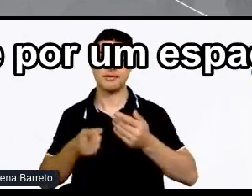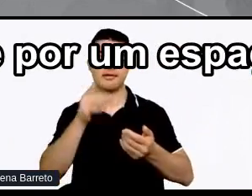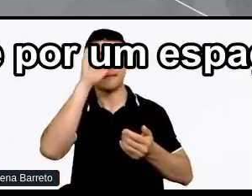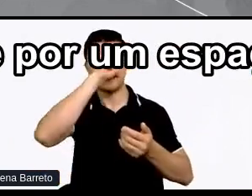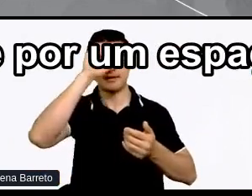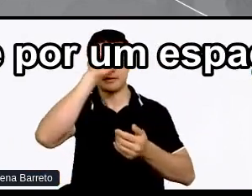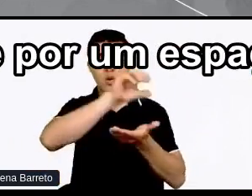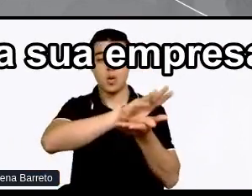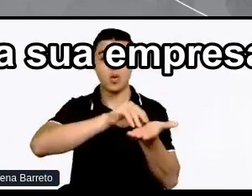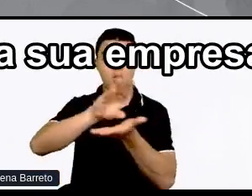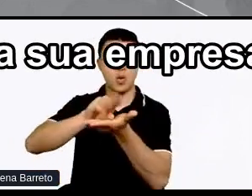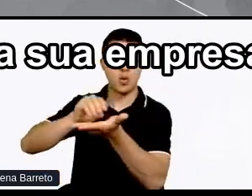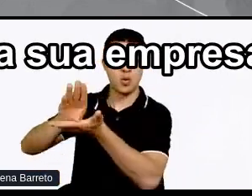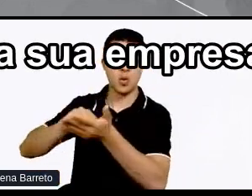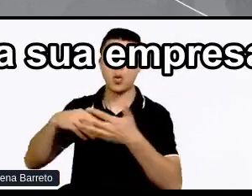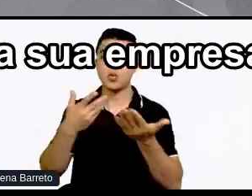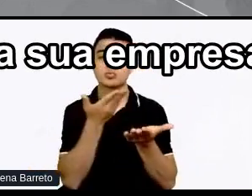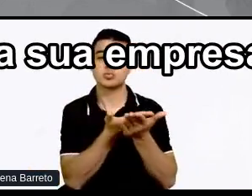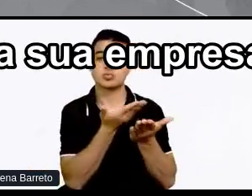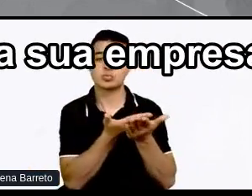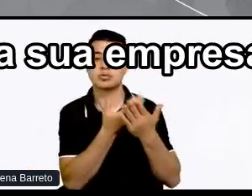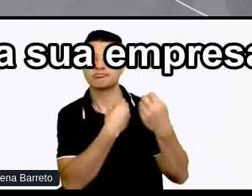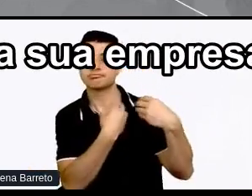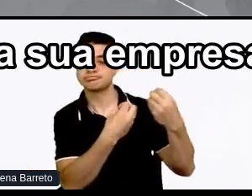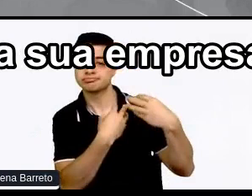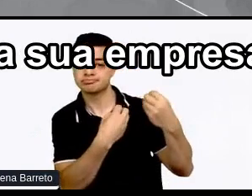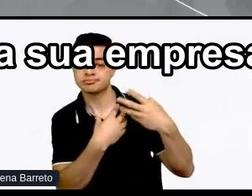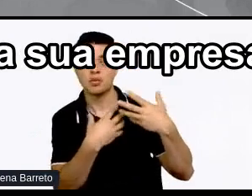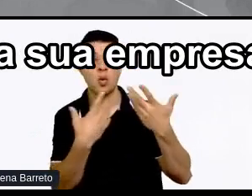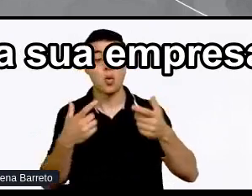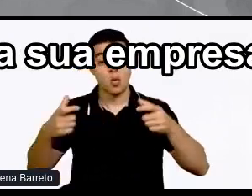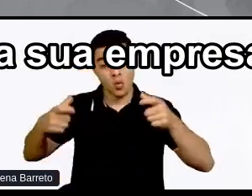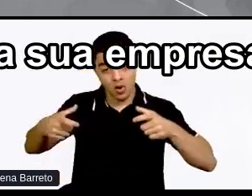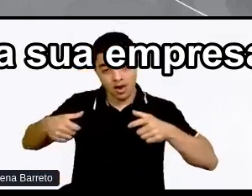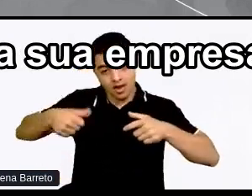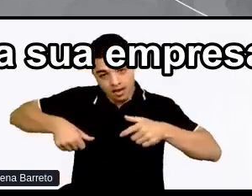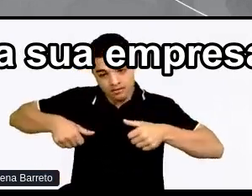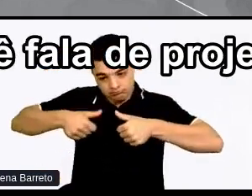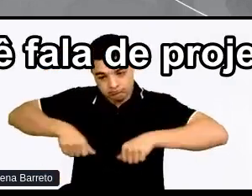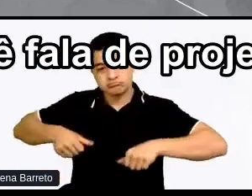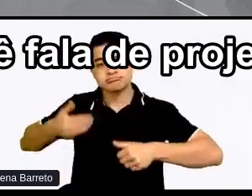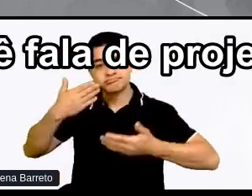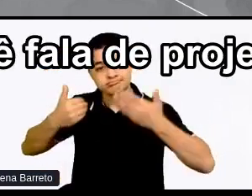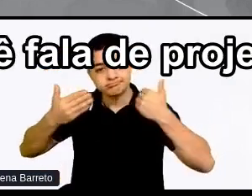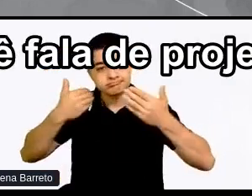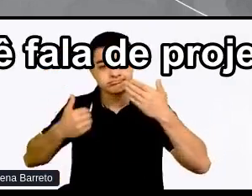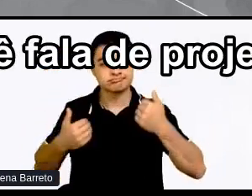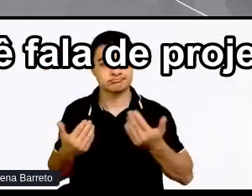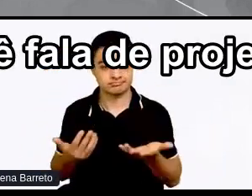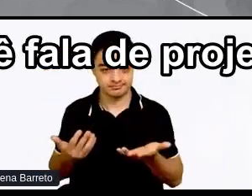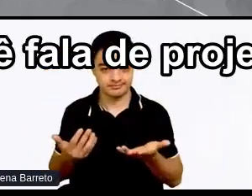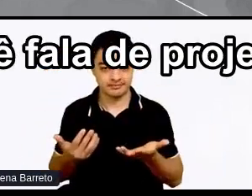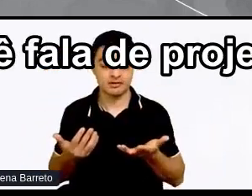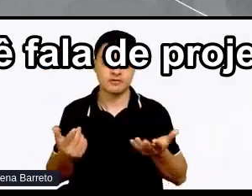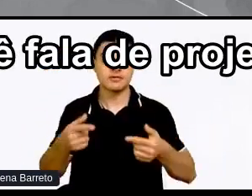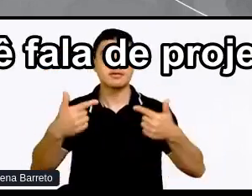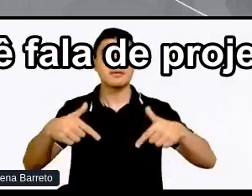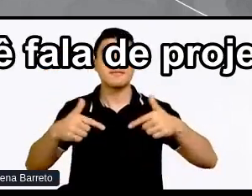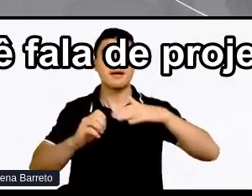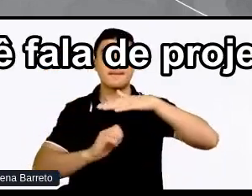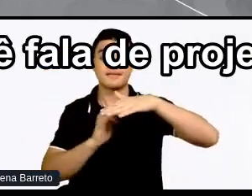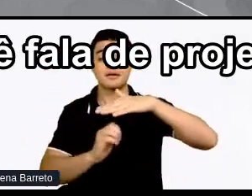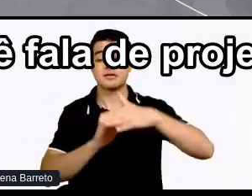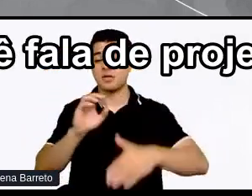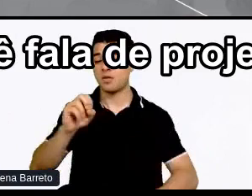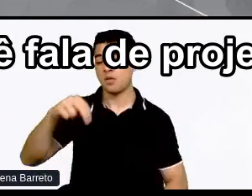por um espaço de inovação. Quando você tem na sua empresa ou que você trabalha com ONGs, você fala de